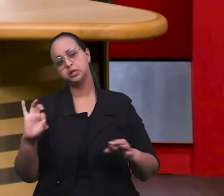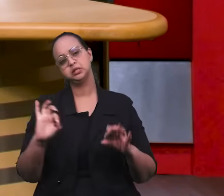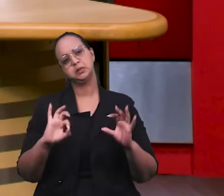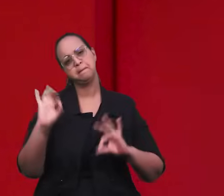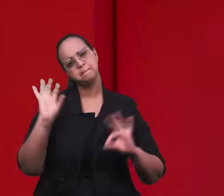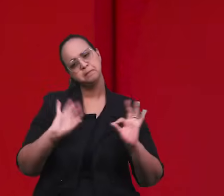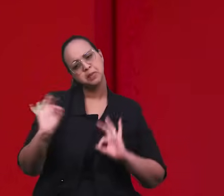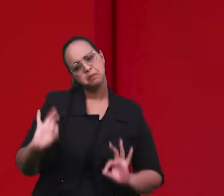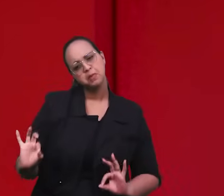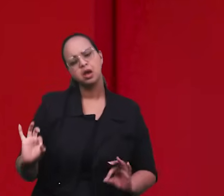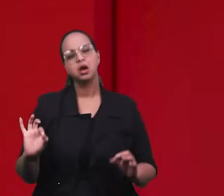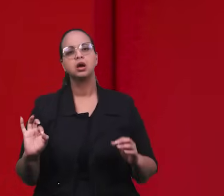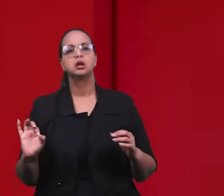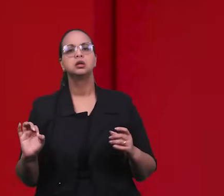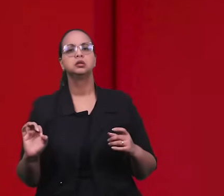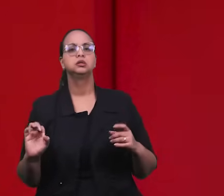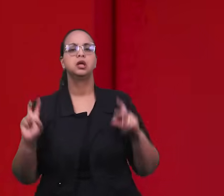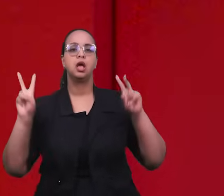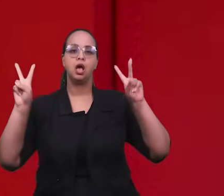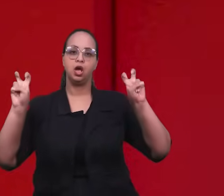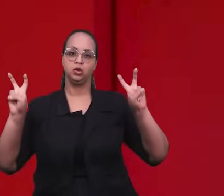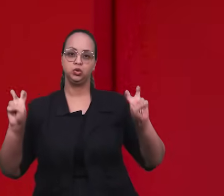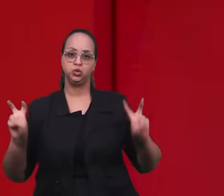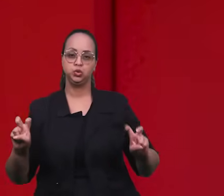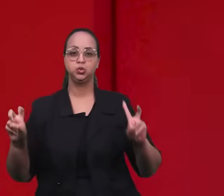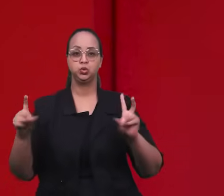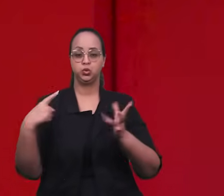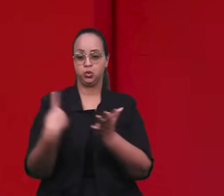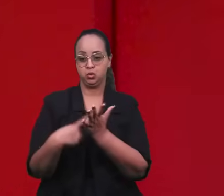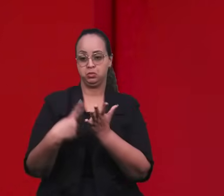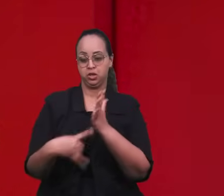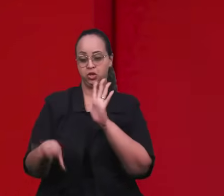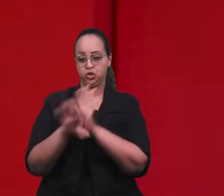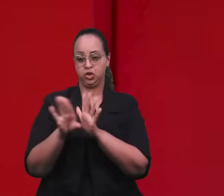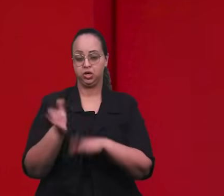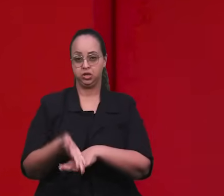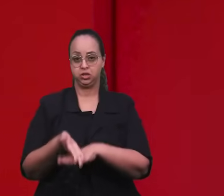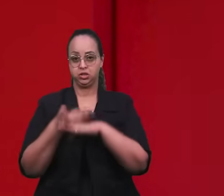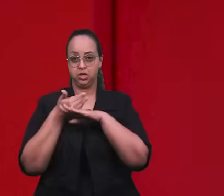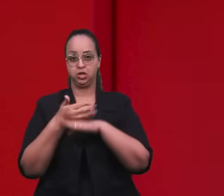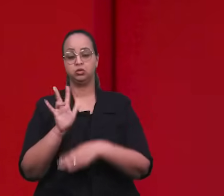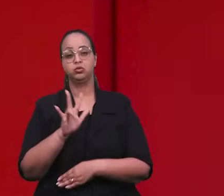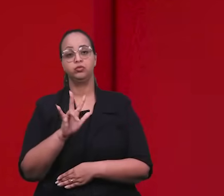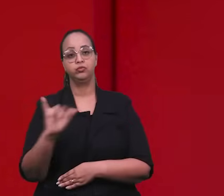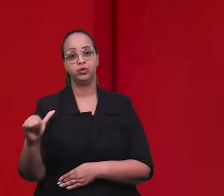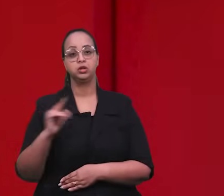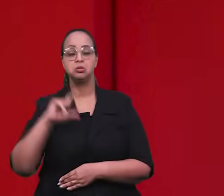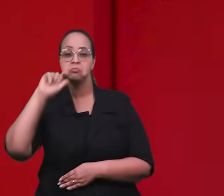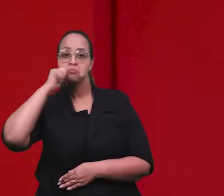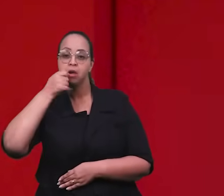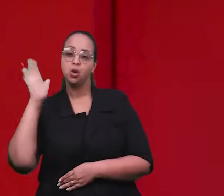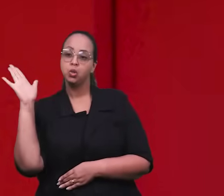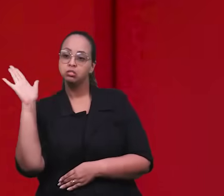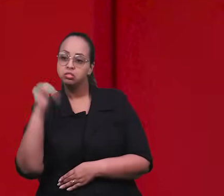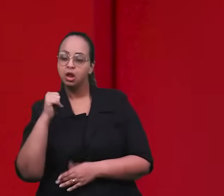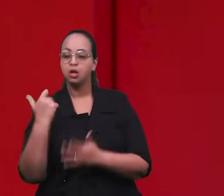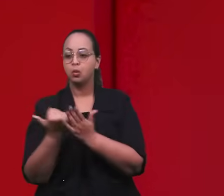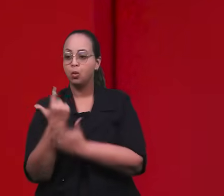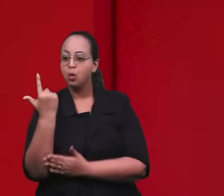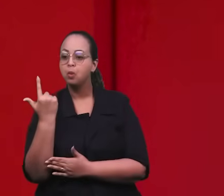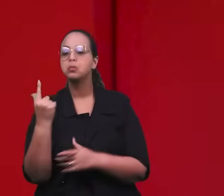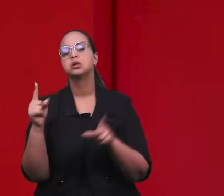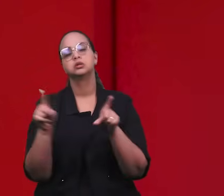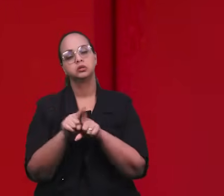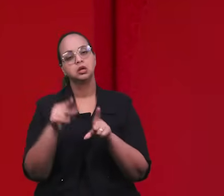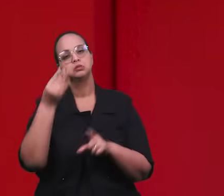elementos, em todos os assuntos. Esse combino chega mais cedo, tem aquele que vai trazer, né, o pão, há uma